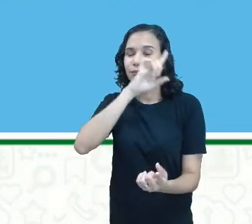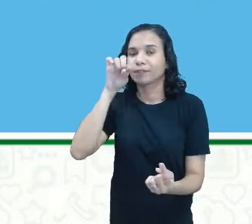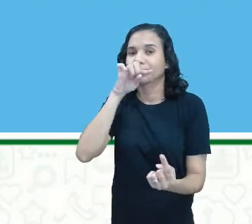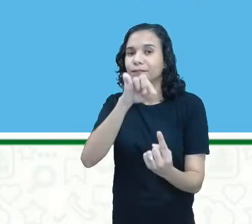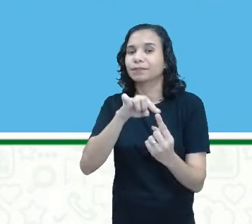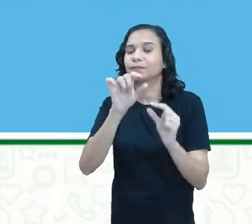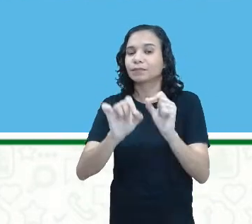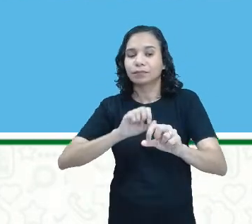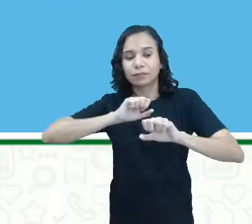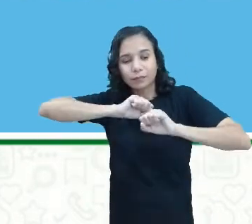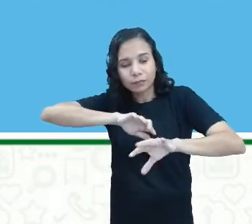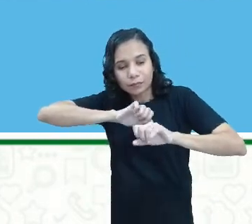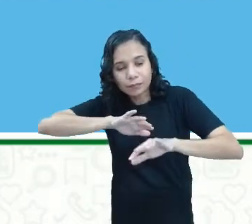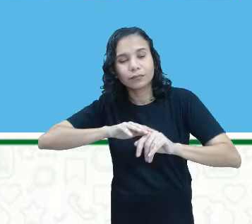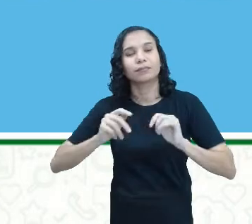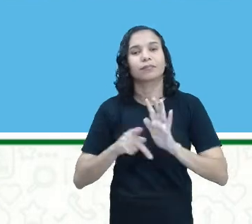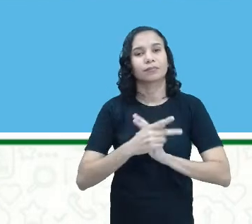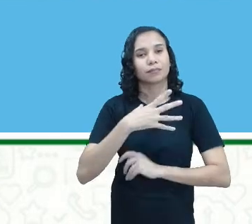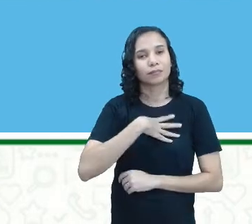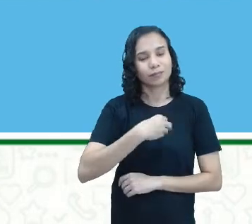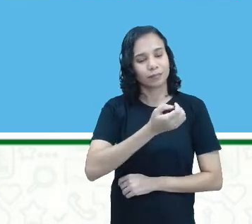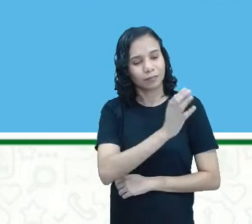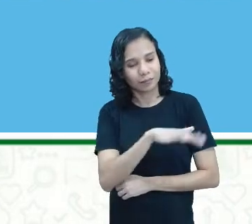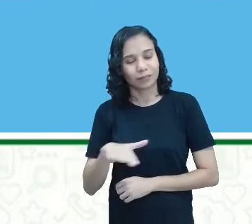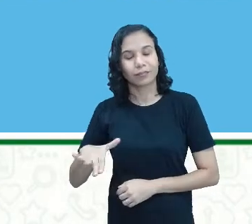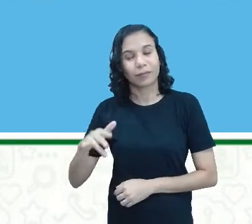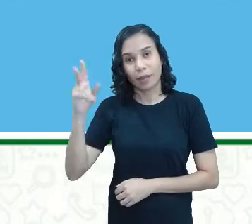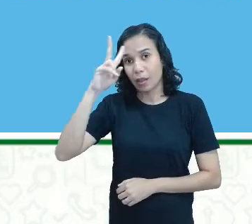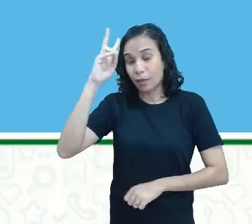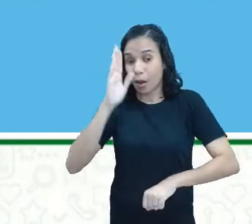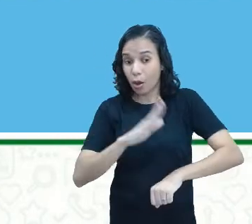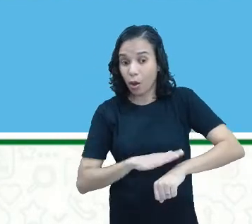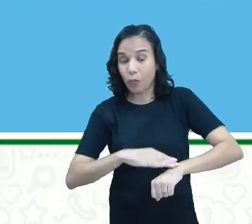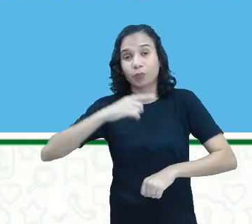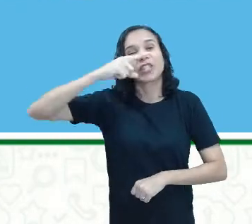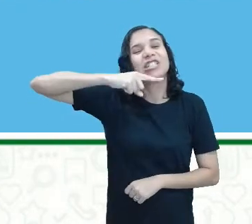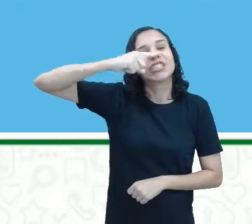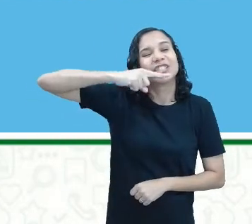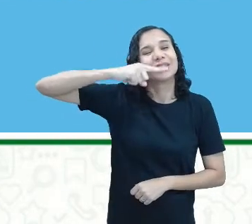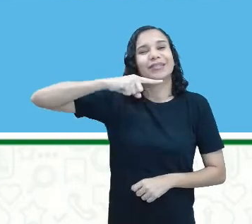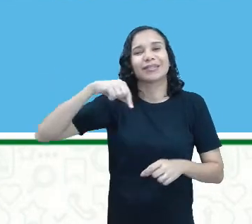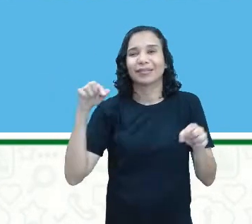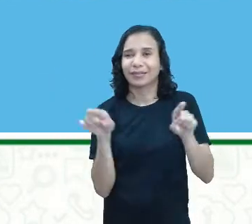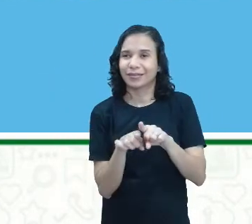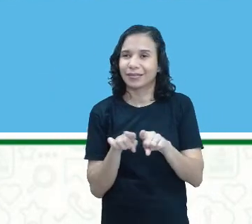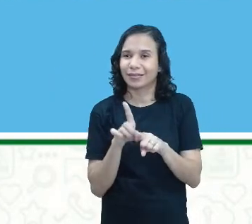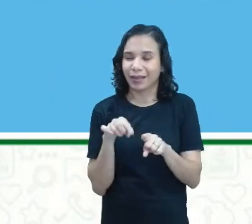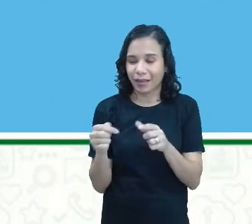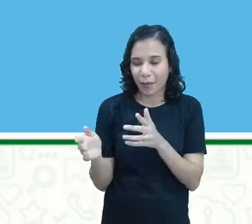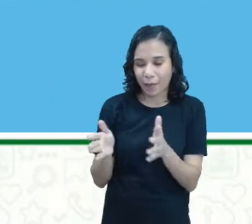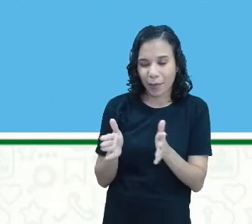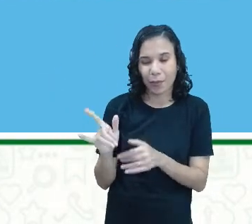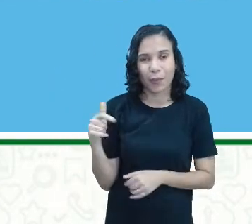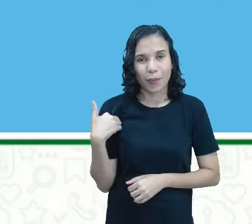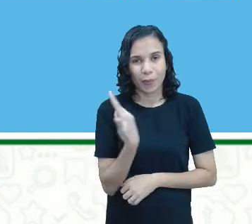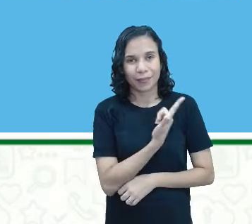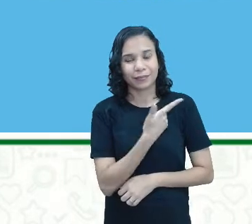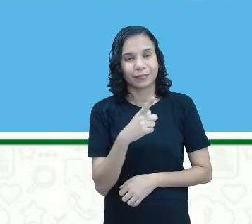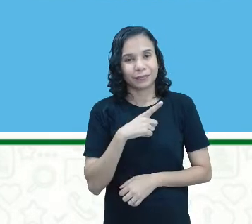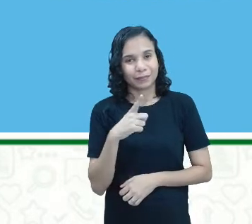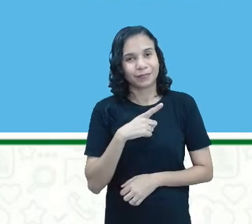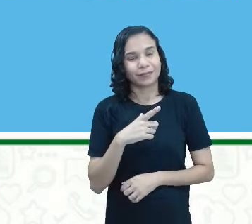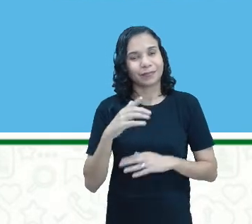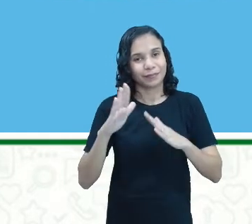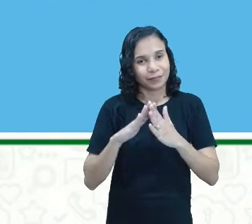é? De educar as nossas crianças, de lembrar os horários de escovação. Então, é aquela fase que nós levamos